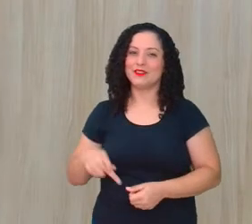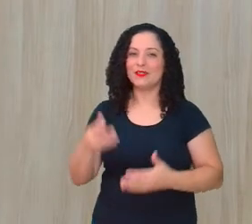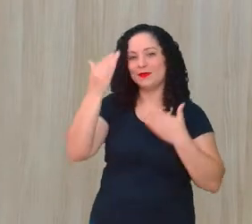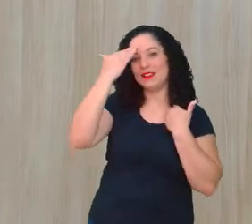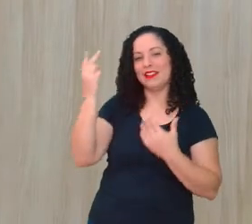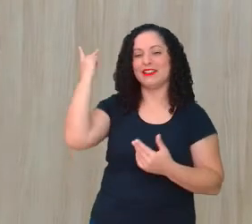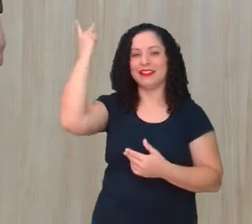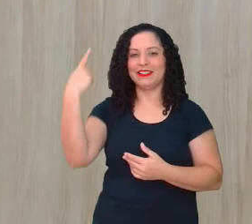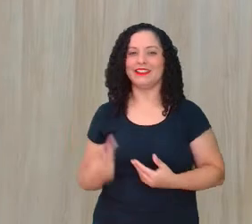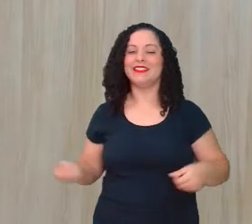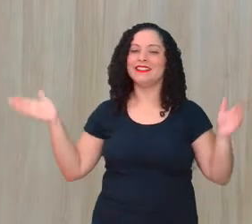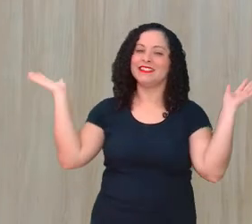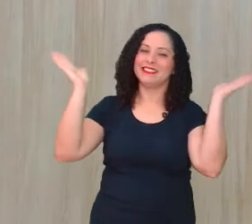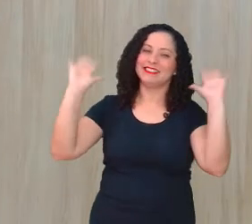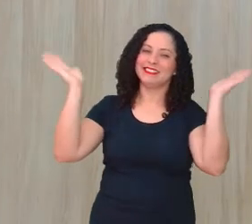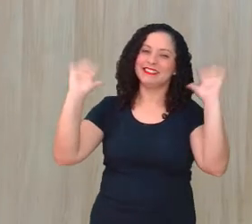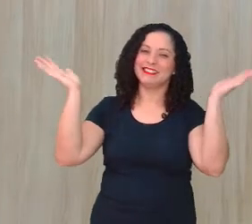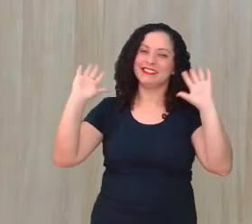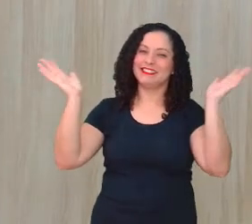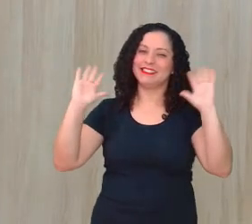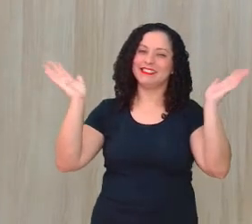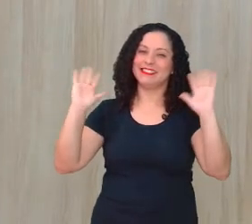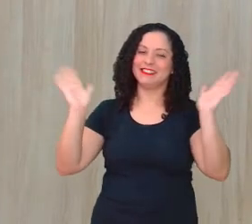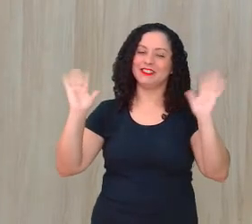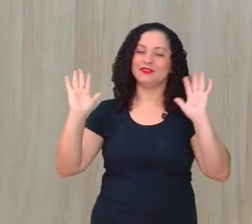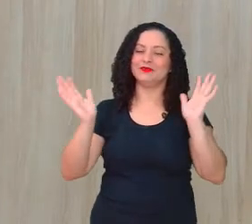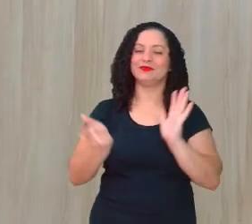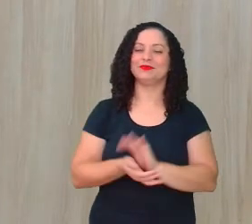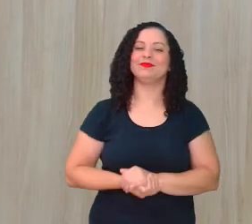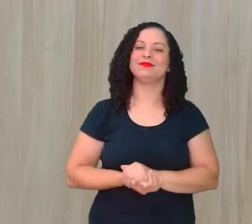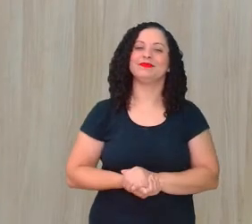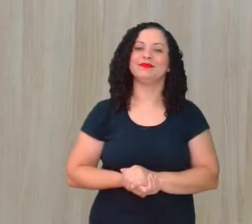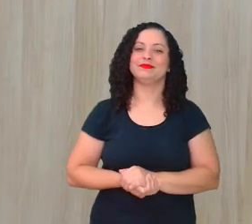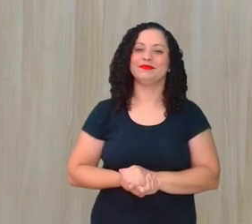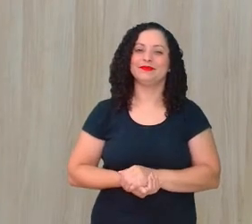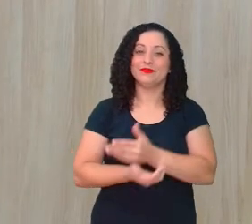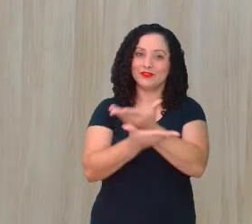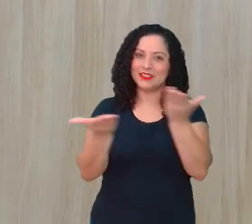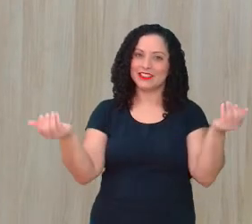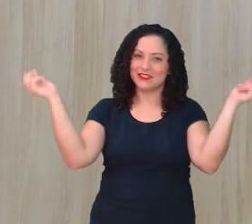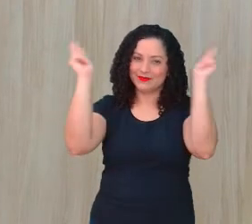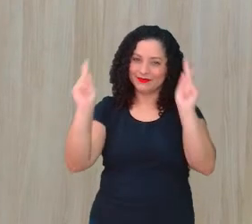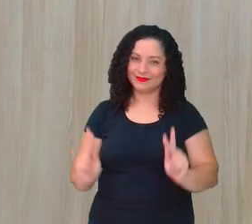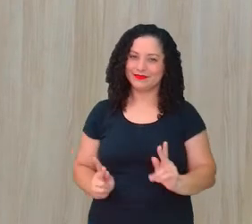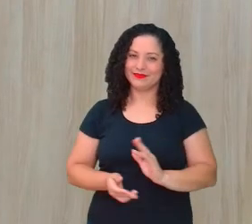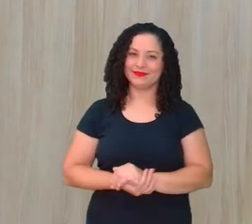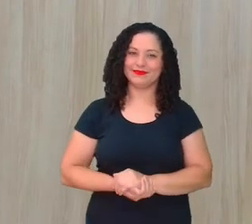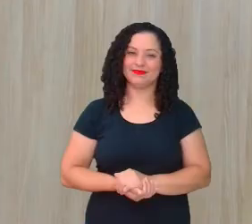Kezinha. Tchau, gente, até a próxima aula. Fiquem bem, todos e todas.